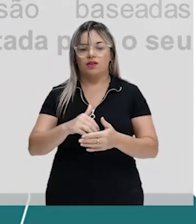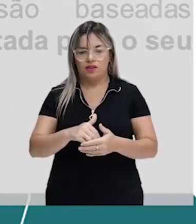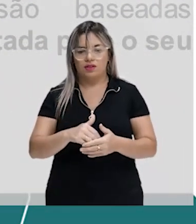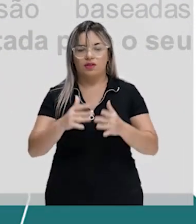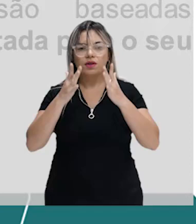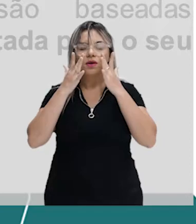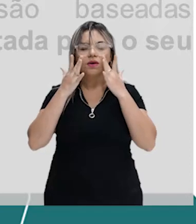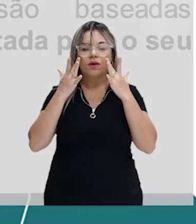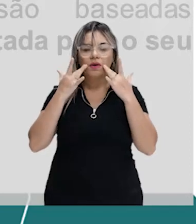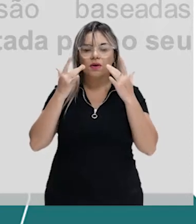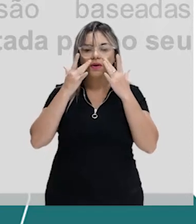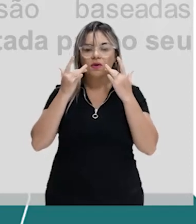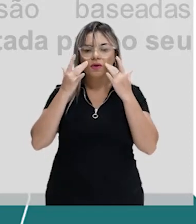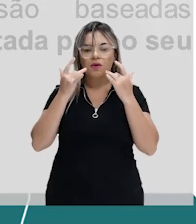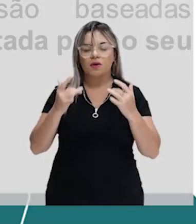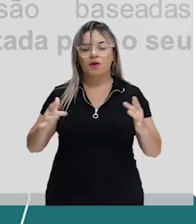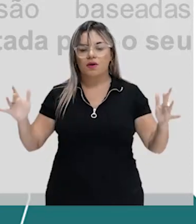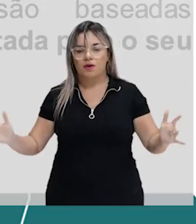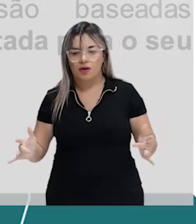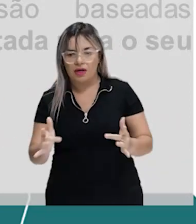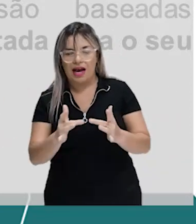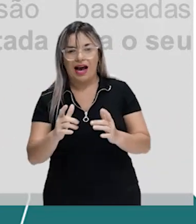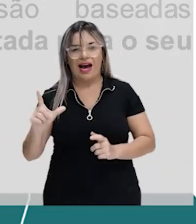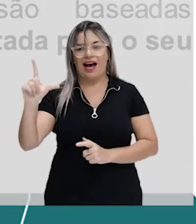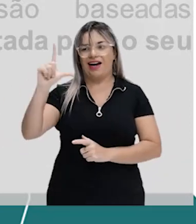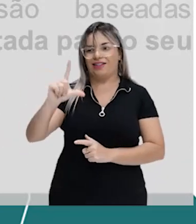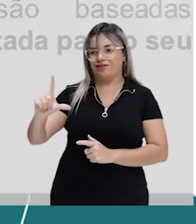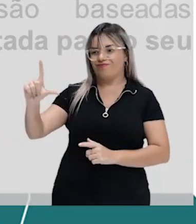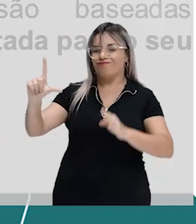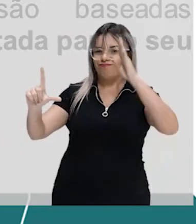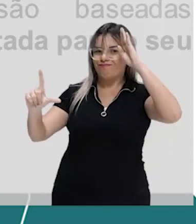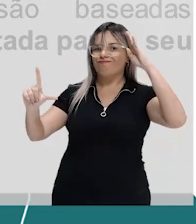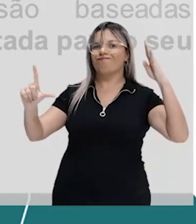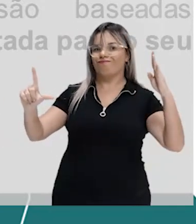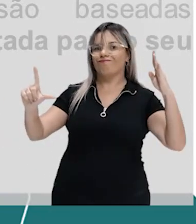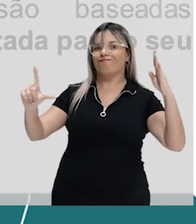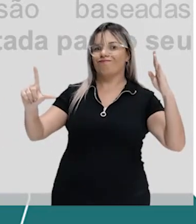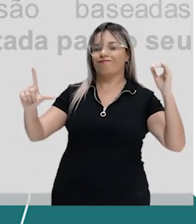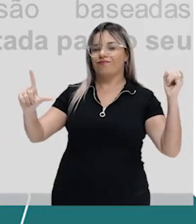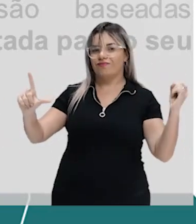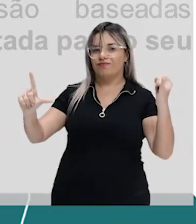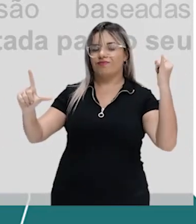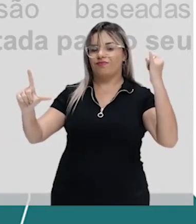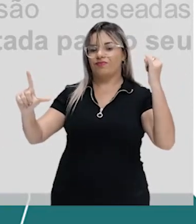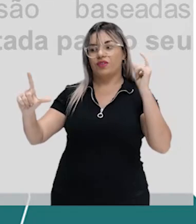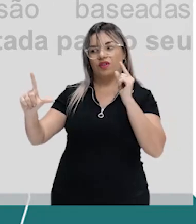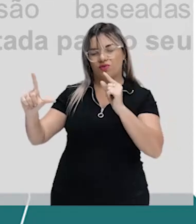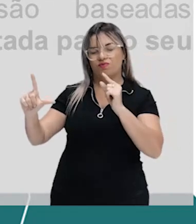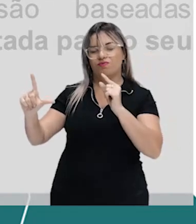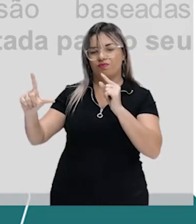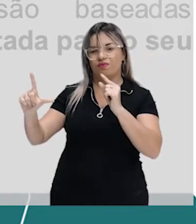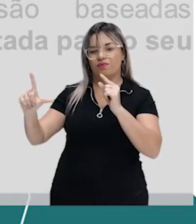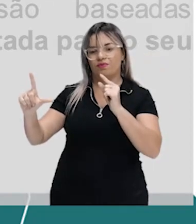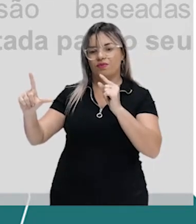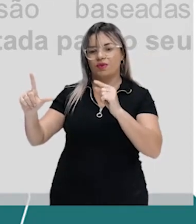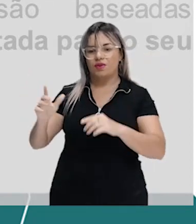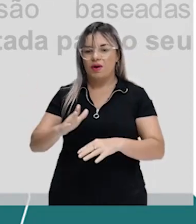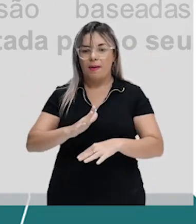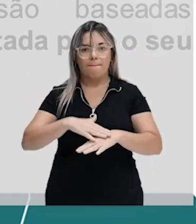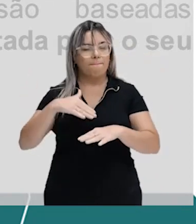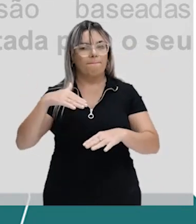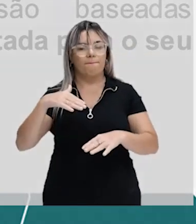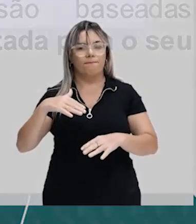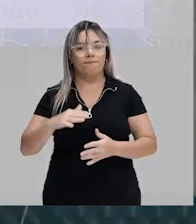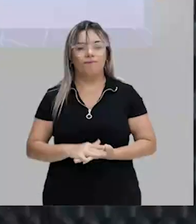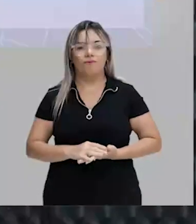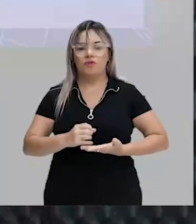a literatura foi uma das que mais se destacou, né? A literatura foi uma das que trouxe